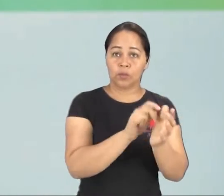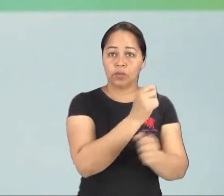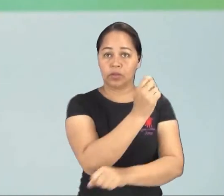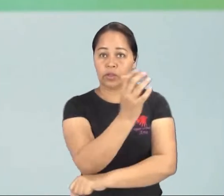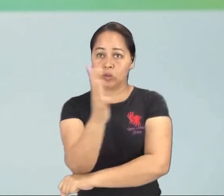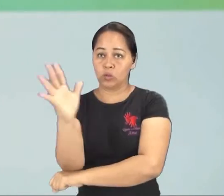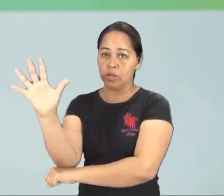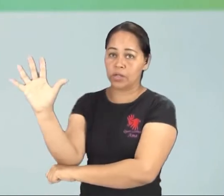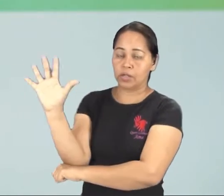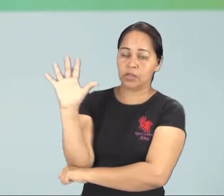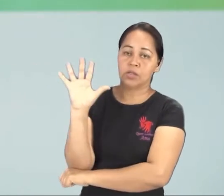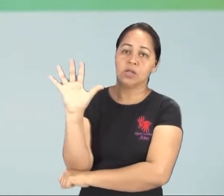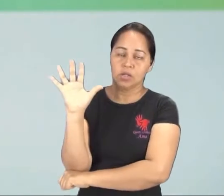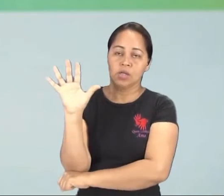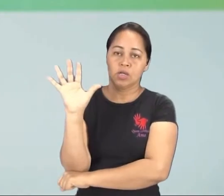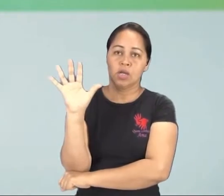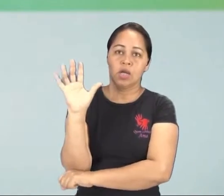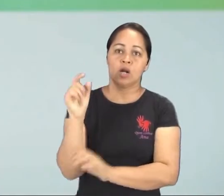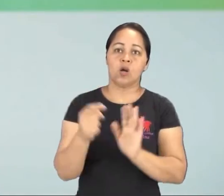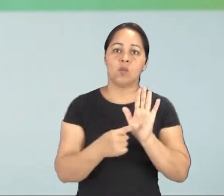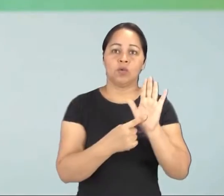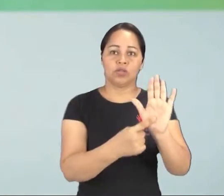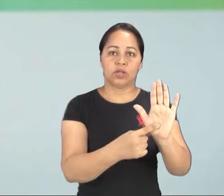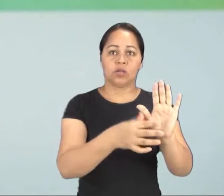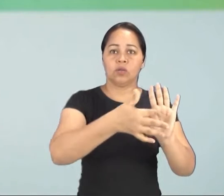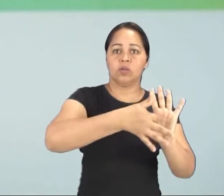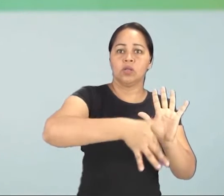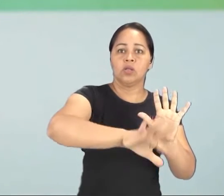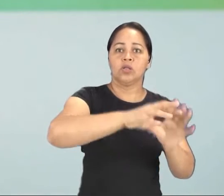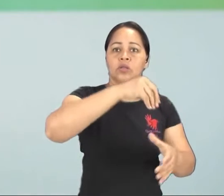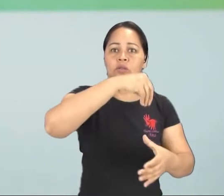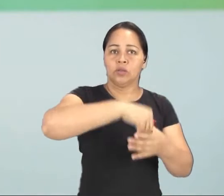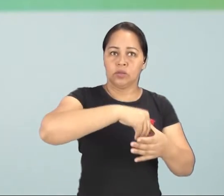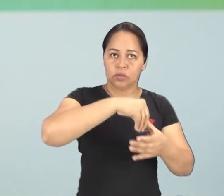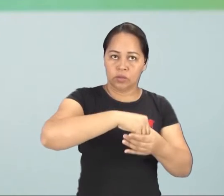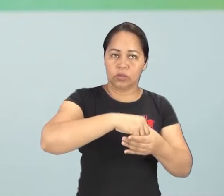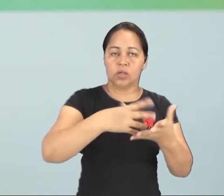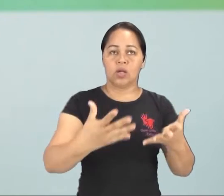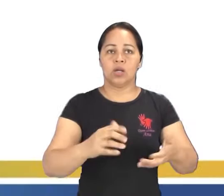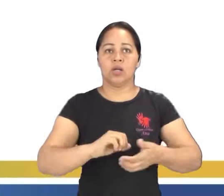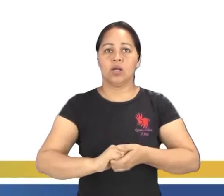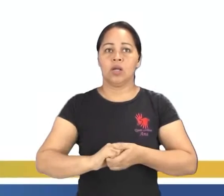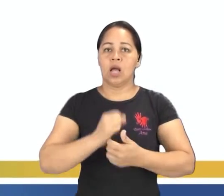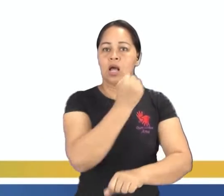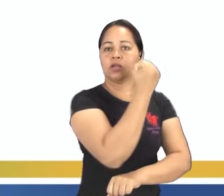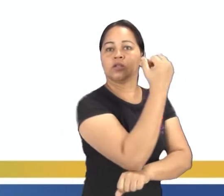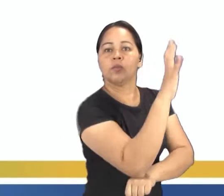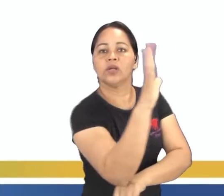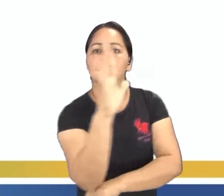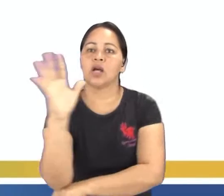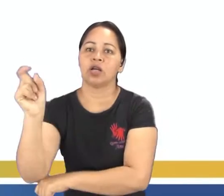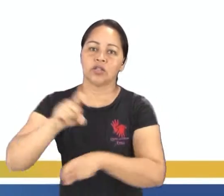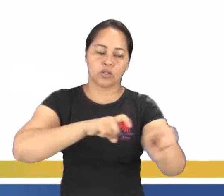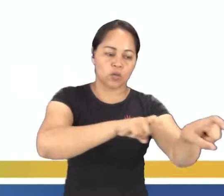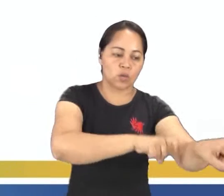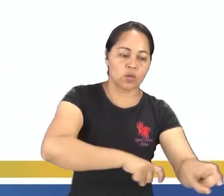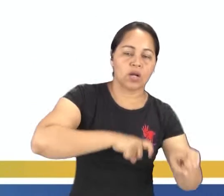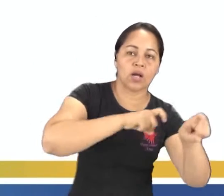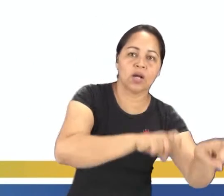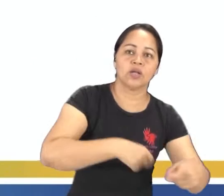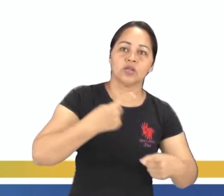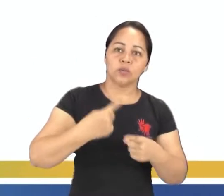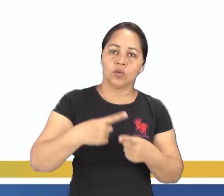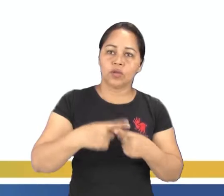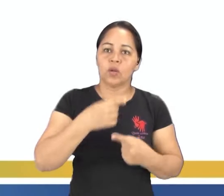colocadas de maneira bem interessante no naturalismo, tá? As paisagens rurais, porque o homem